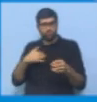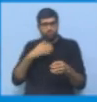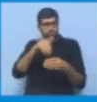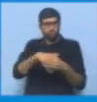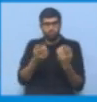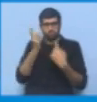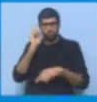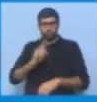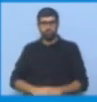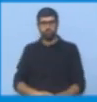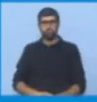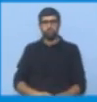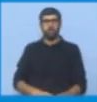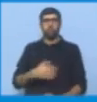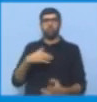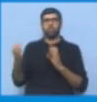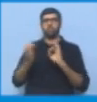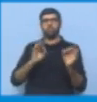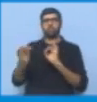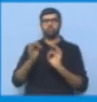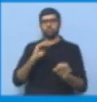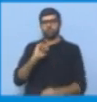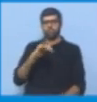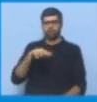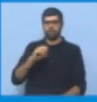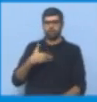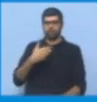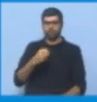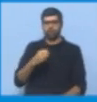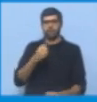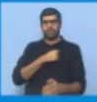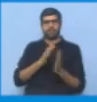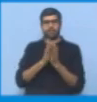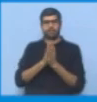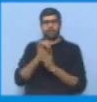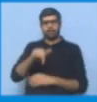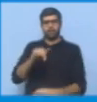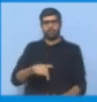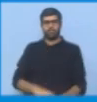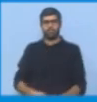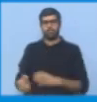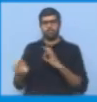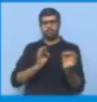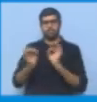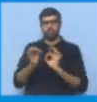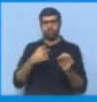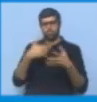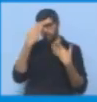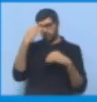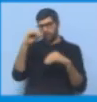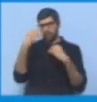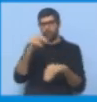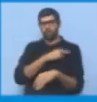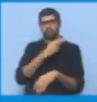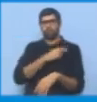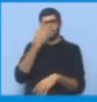nada. Quando se preparou o sínodo da Igreja Diocesana aqui, Eu dou aulas na